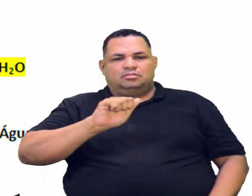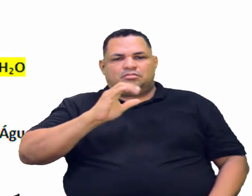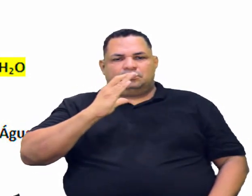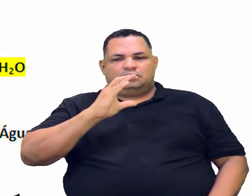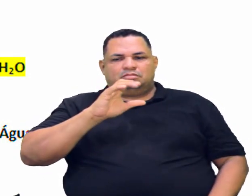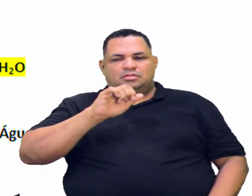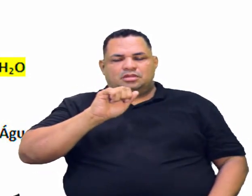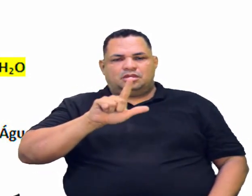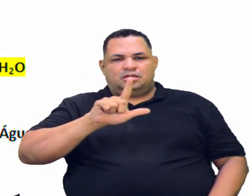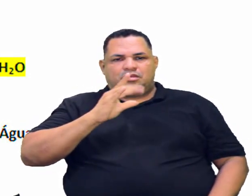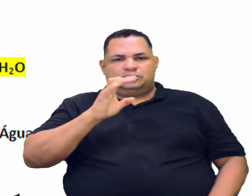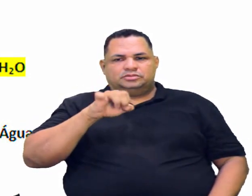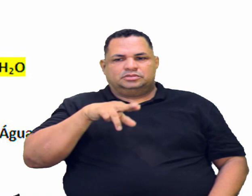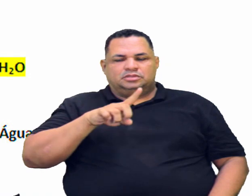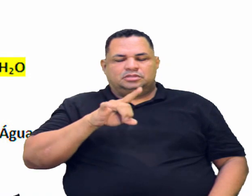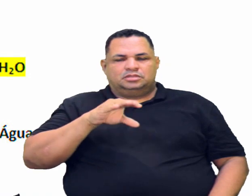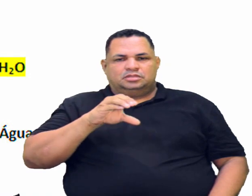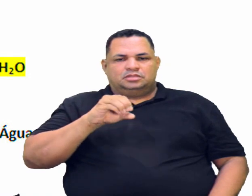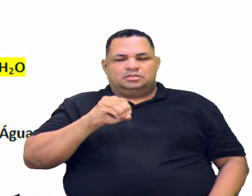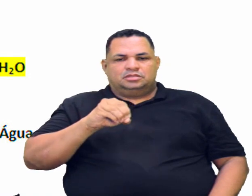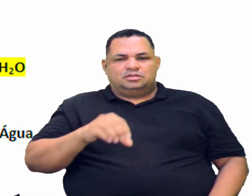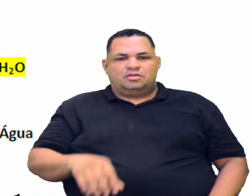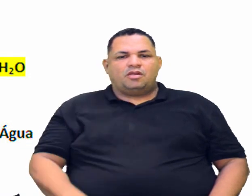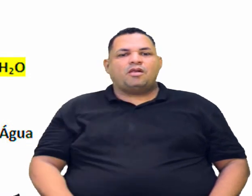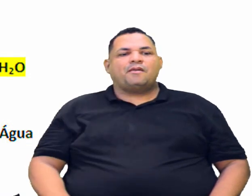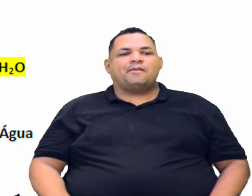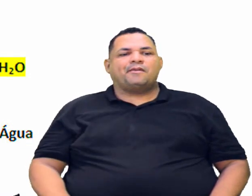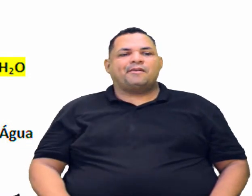alceno. Olha só o álcool aqui, o